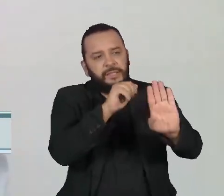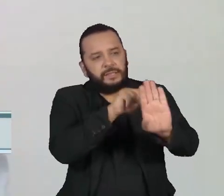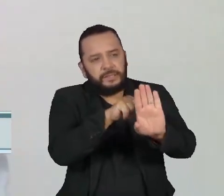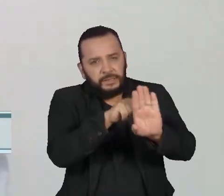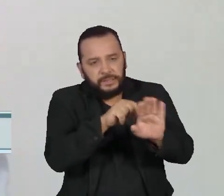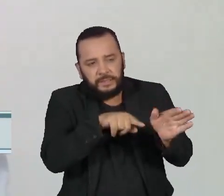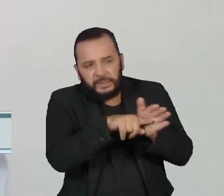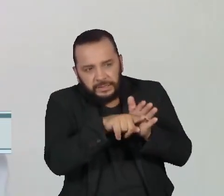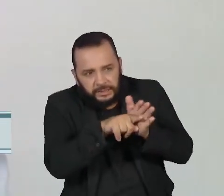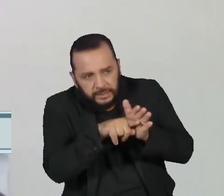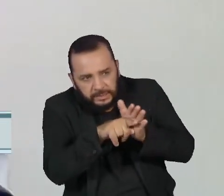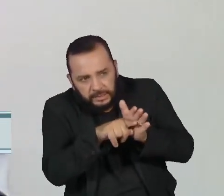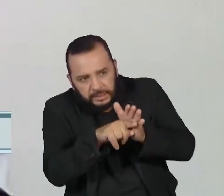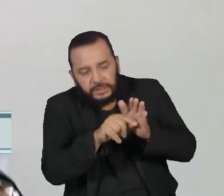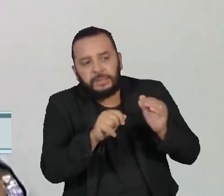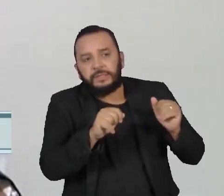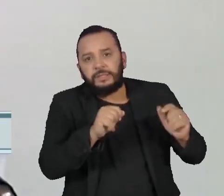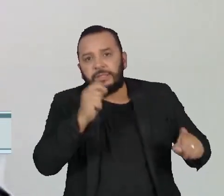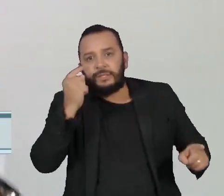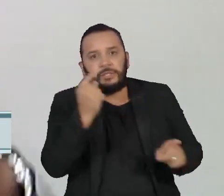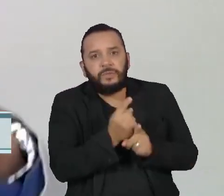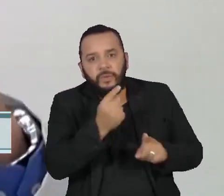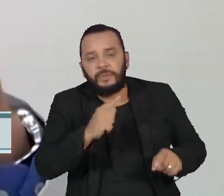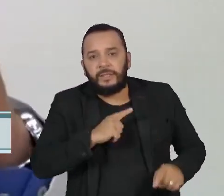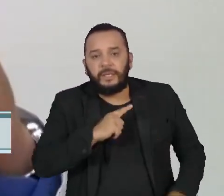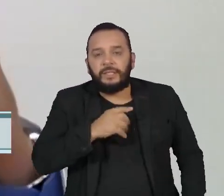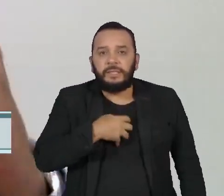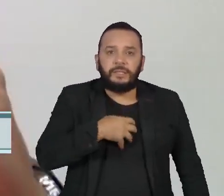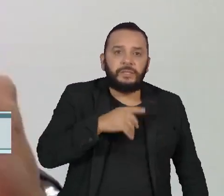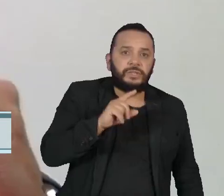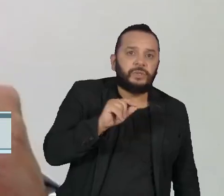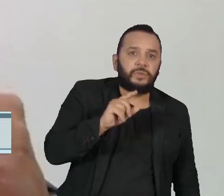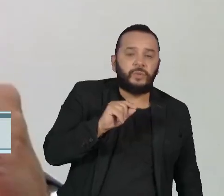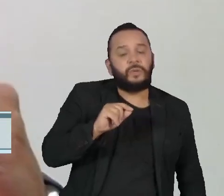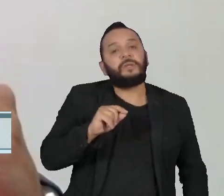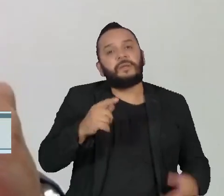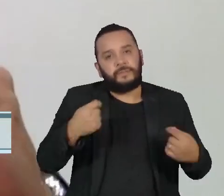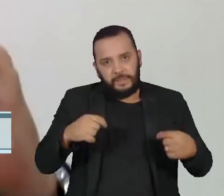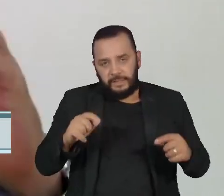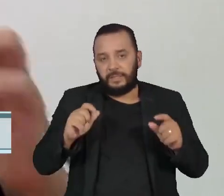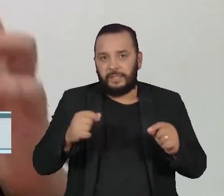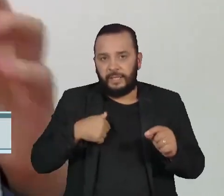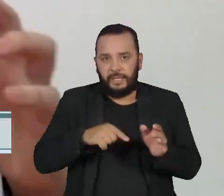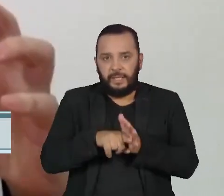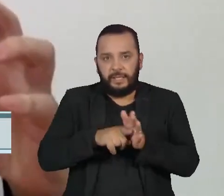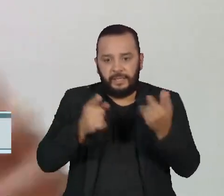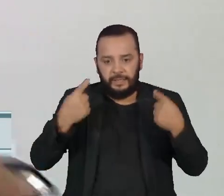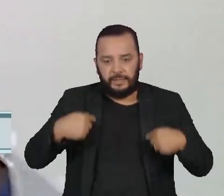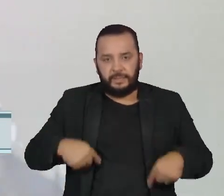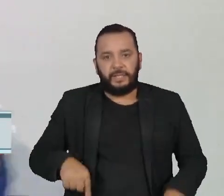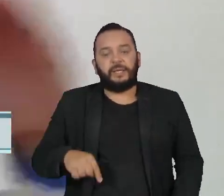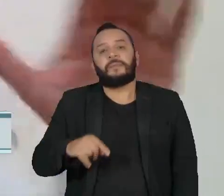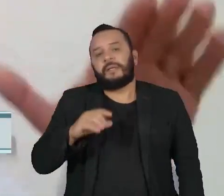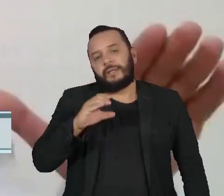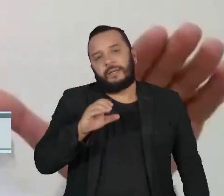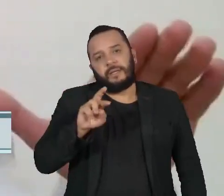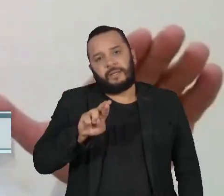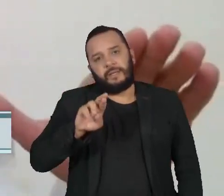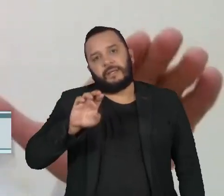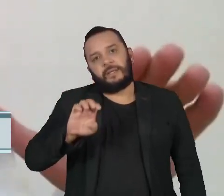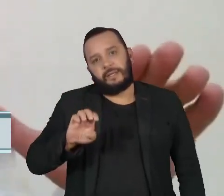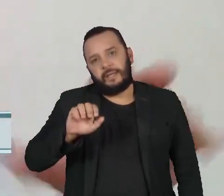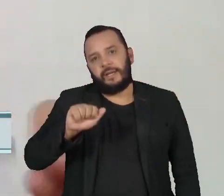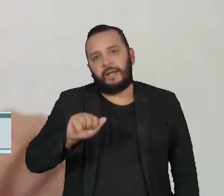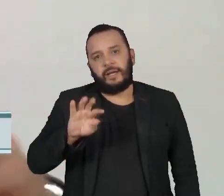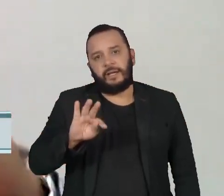apresente sintomas ou sinais. Então, isso significa fazer exame de creatinina no sangue, por isso que o slogan da campanha é Exame de